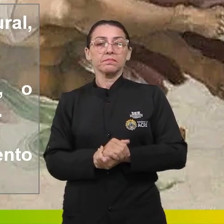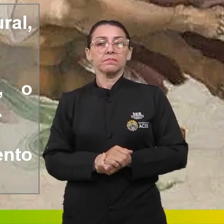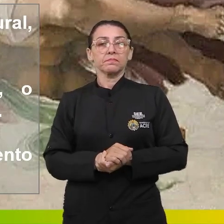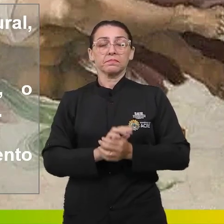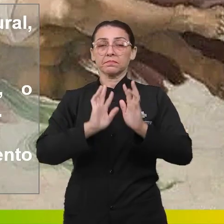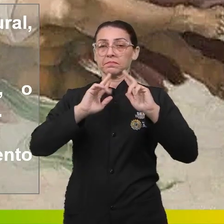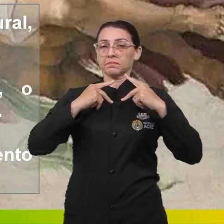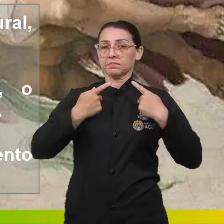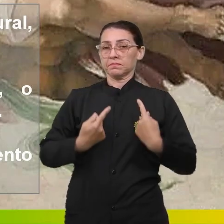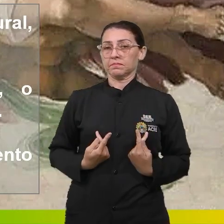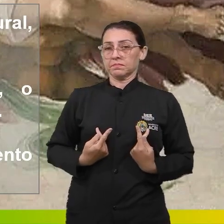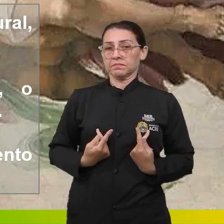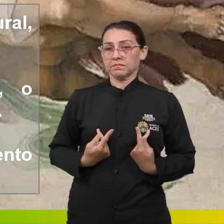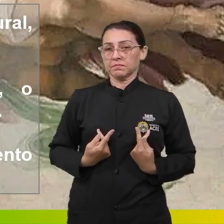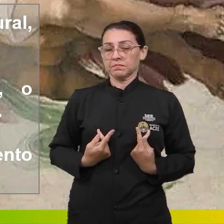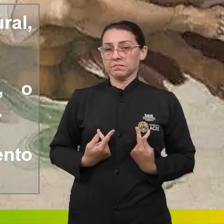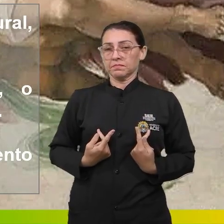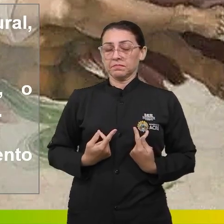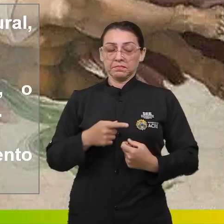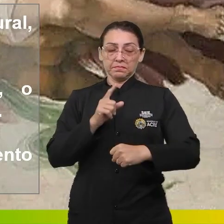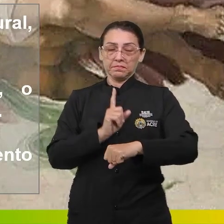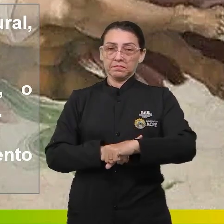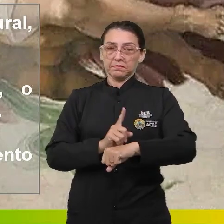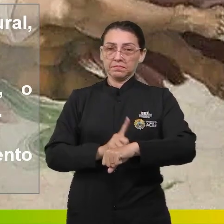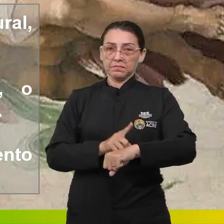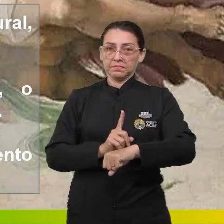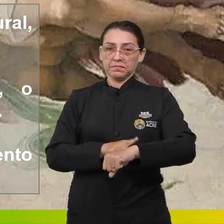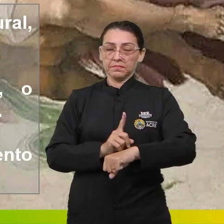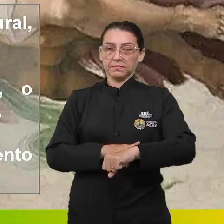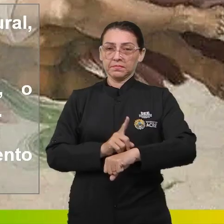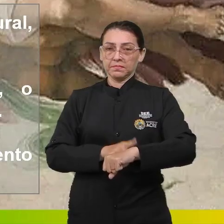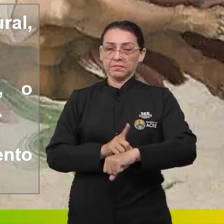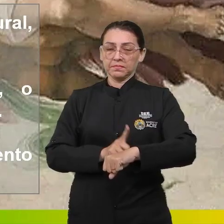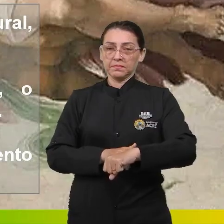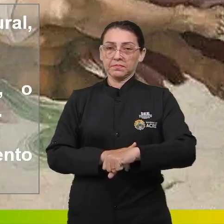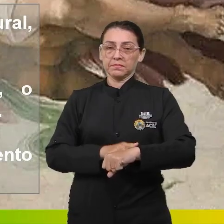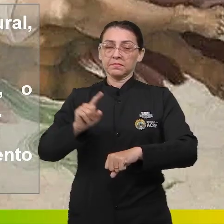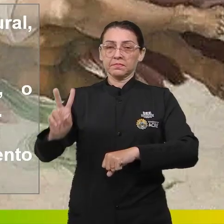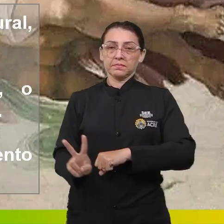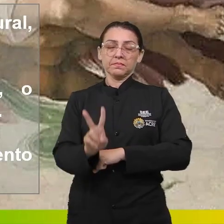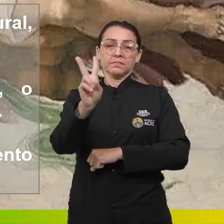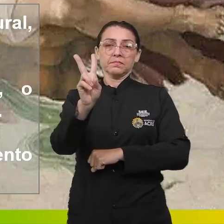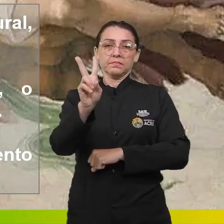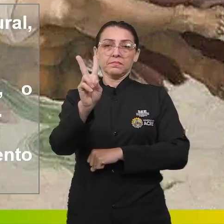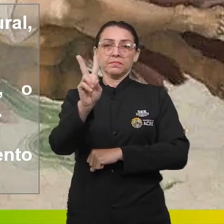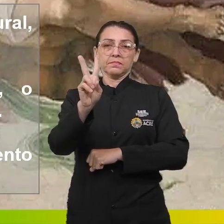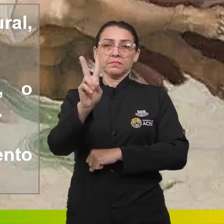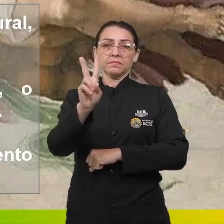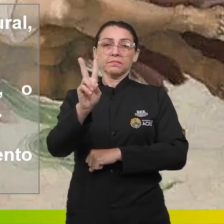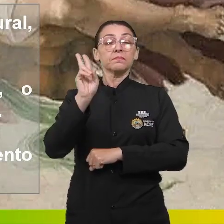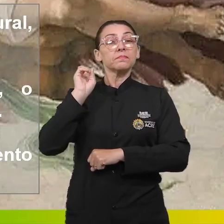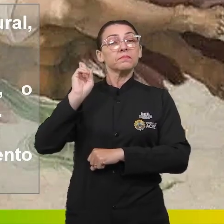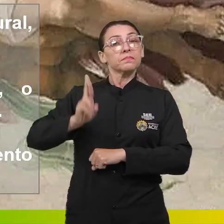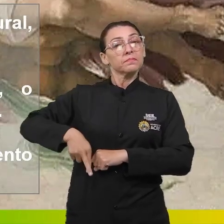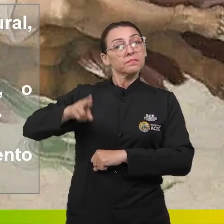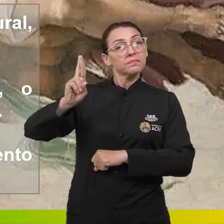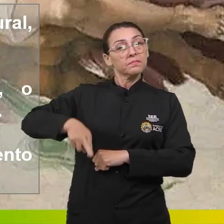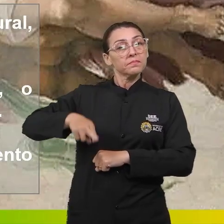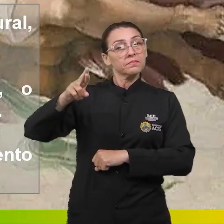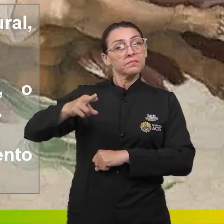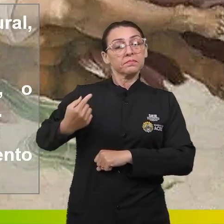ser humano. É o momento da valorização da razão,